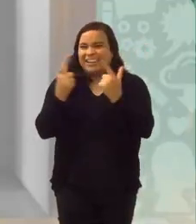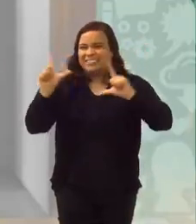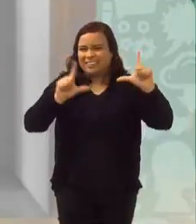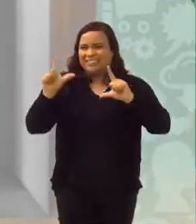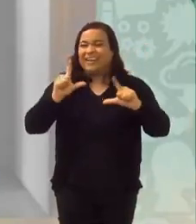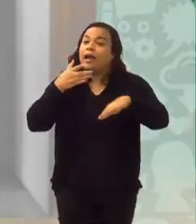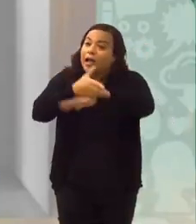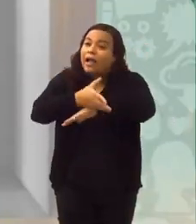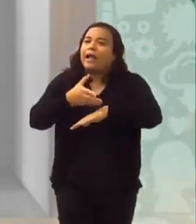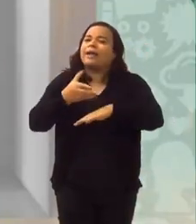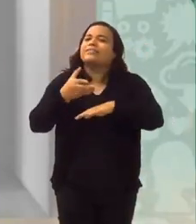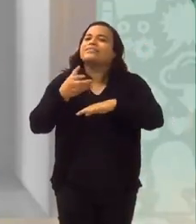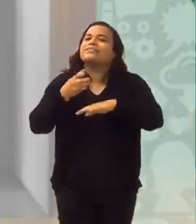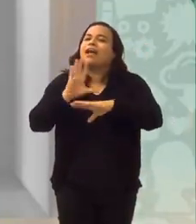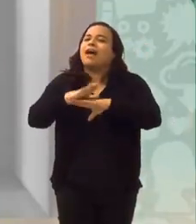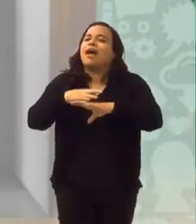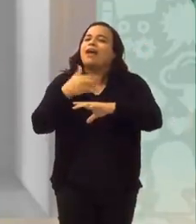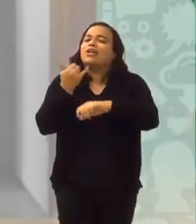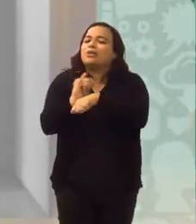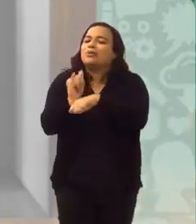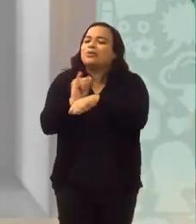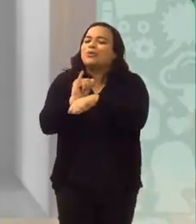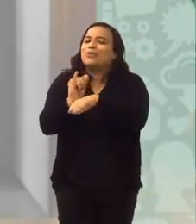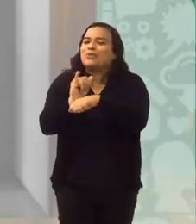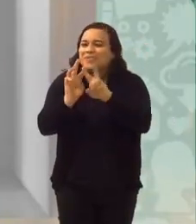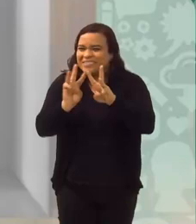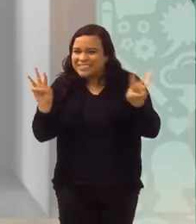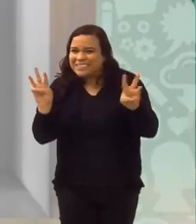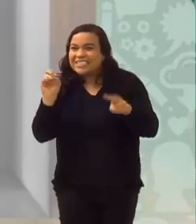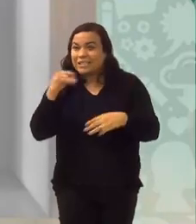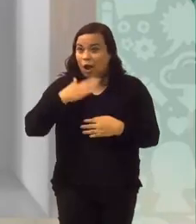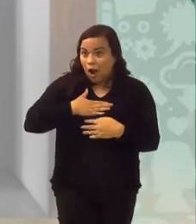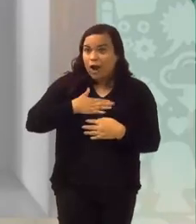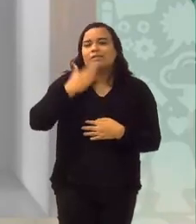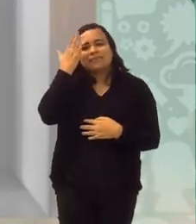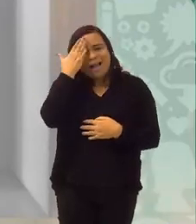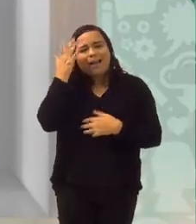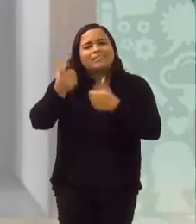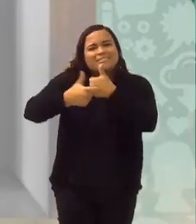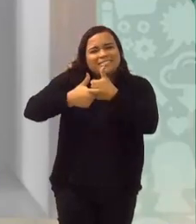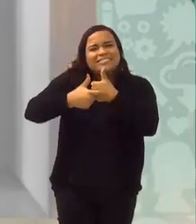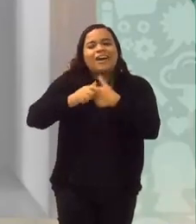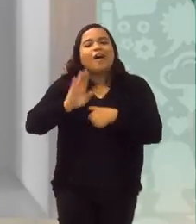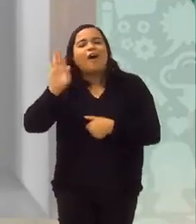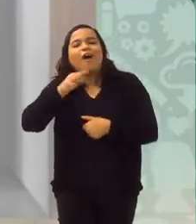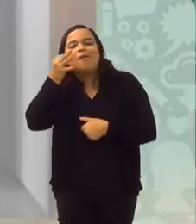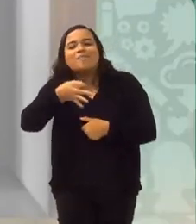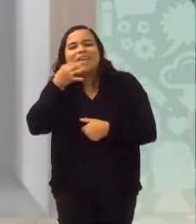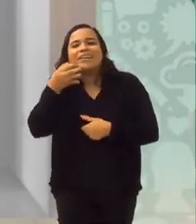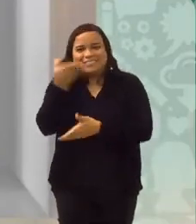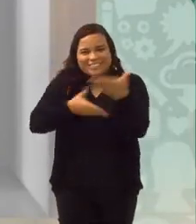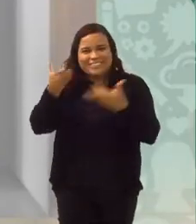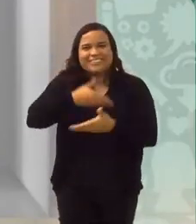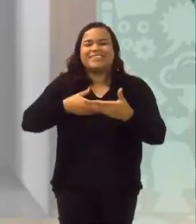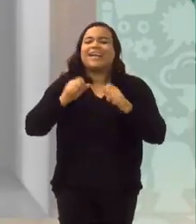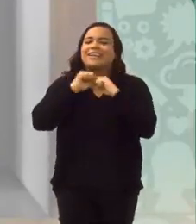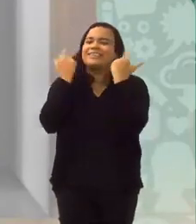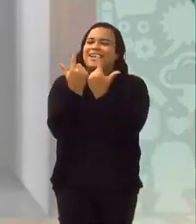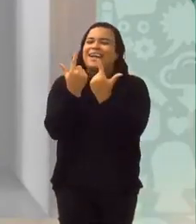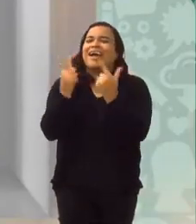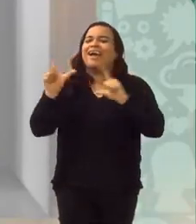esse e outros programas da TV Alerj, basta acessar o nosso canal do YouTube. E se gostar, já sabe,